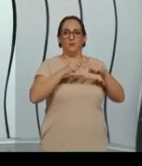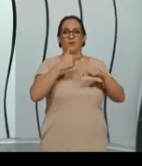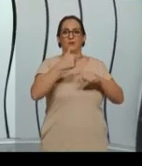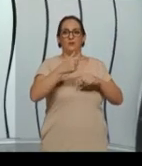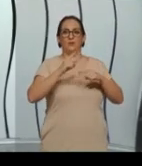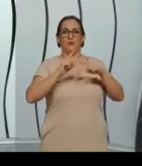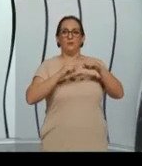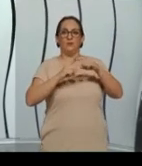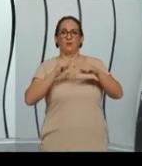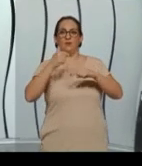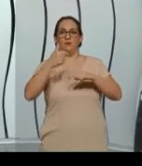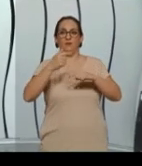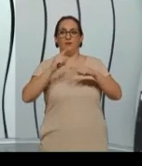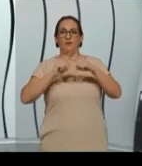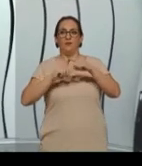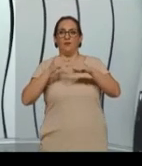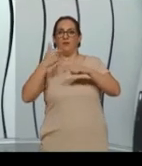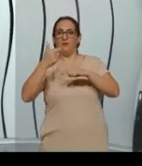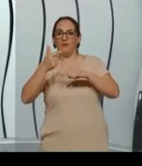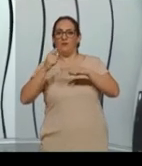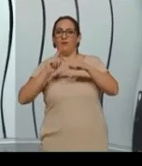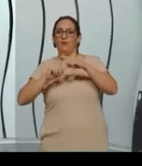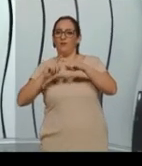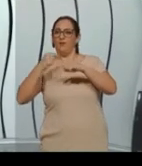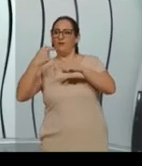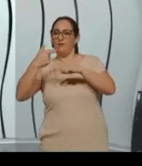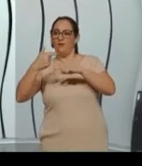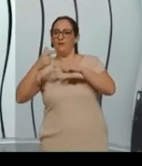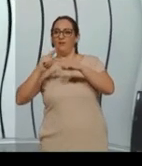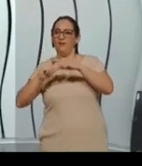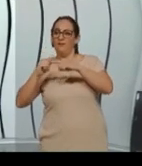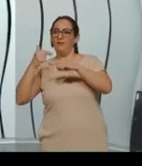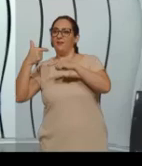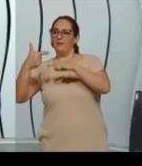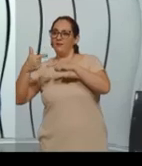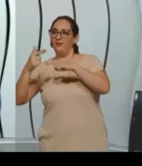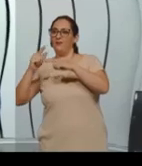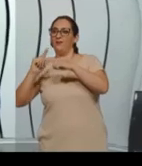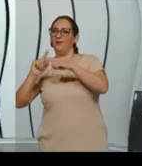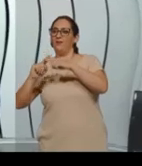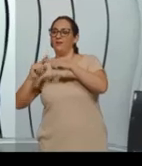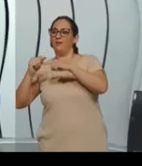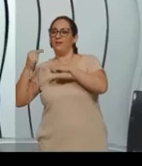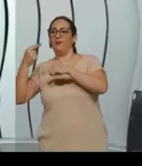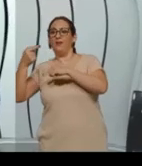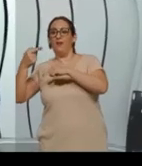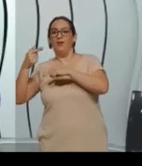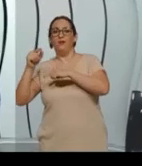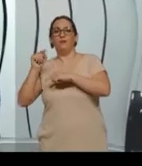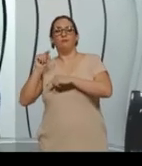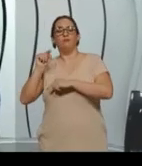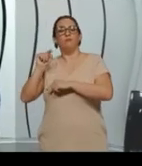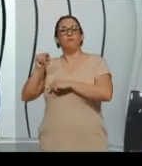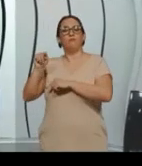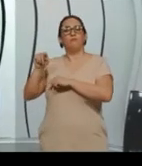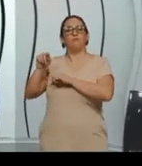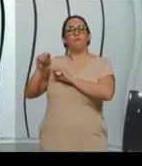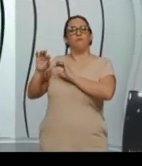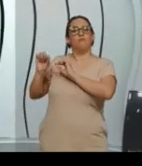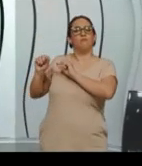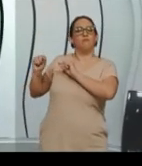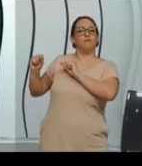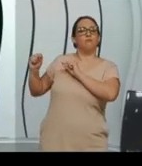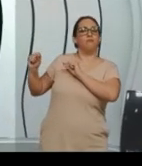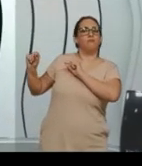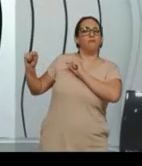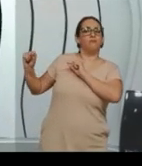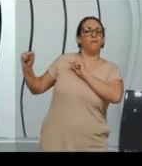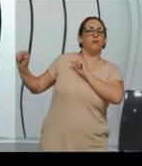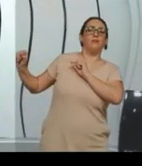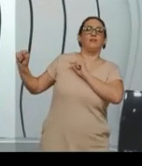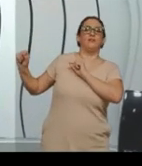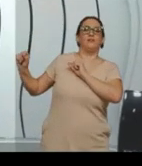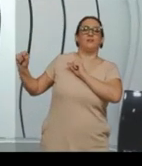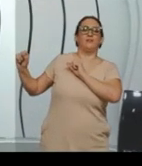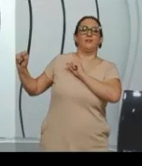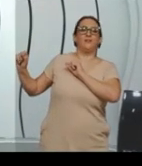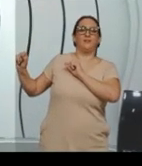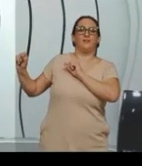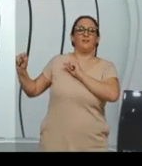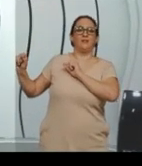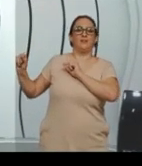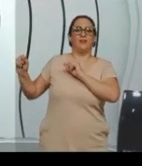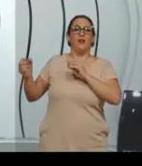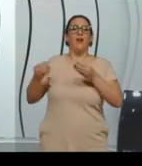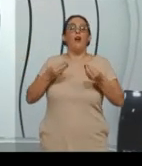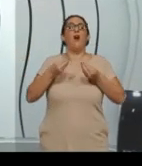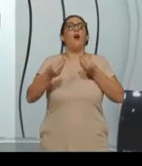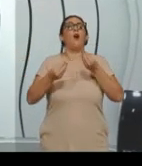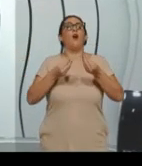2 com mais 2 com mais 2 com mais 2 com mais 2.